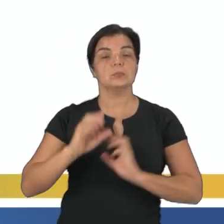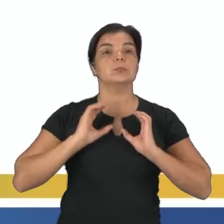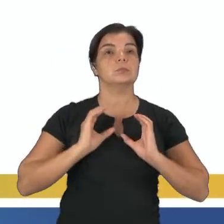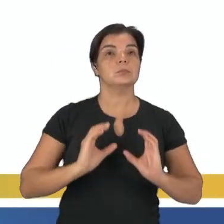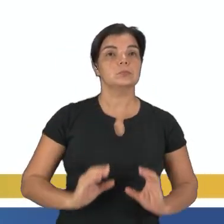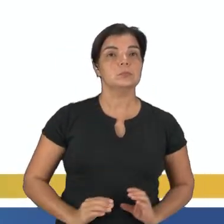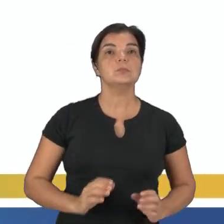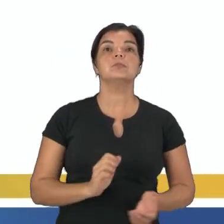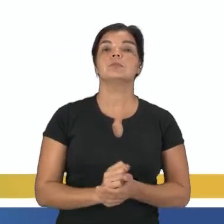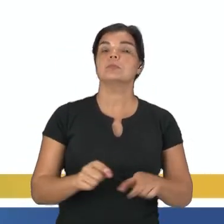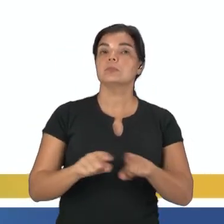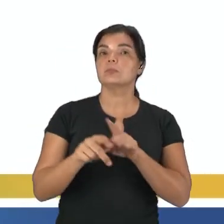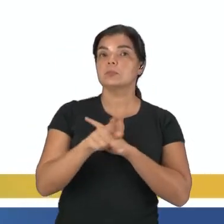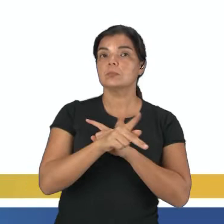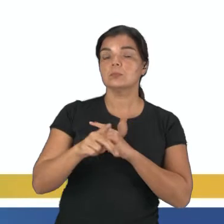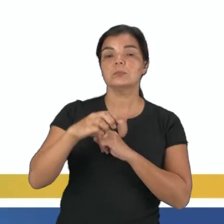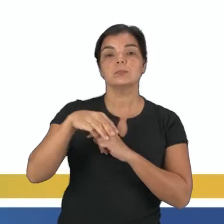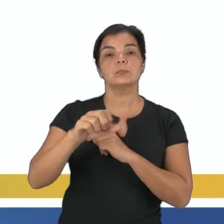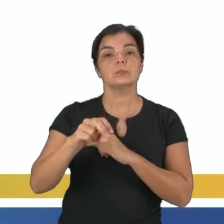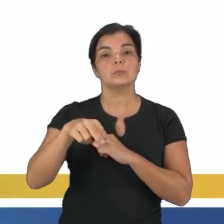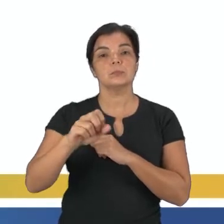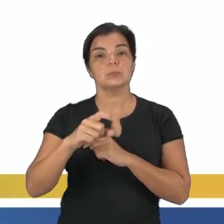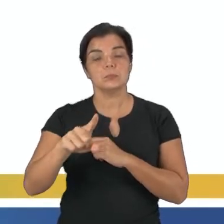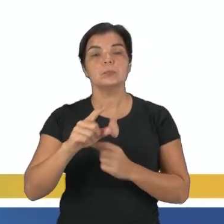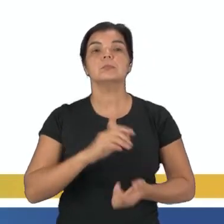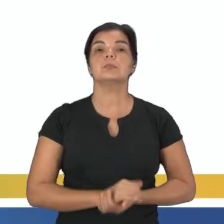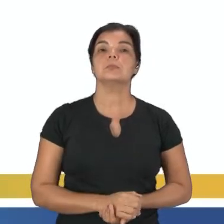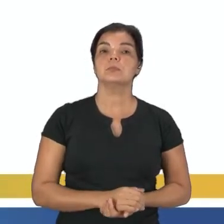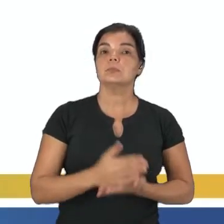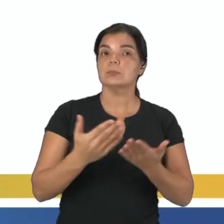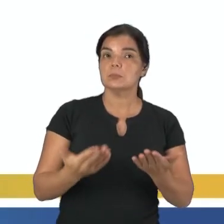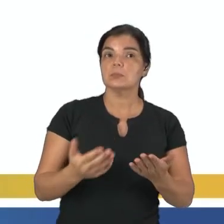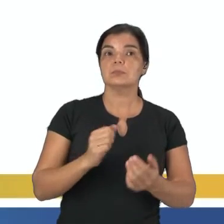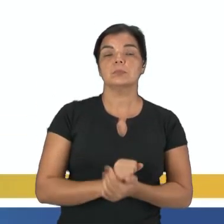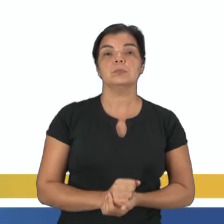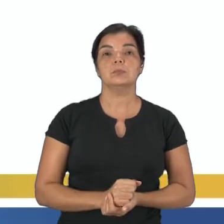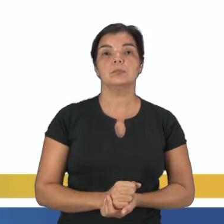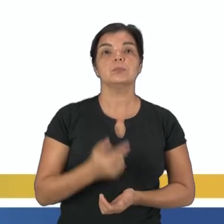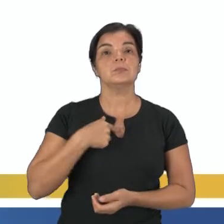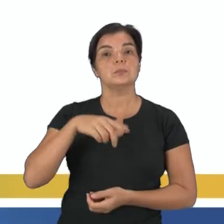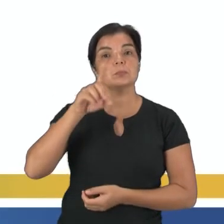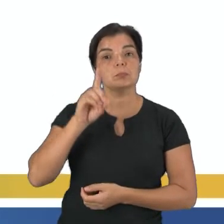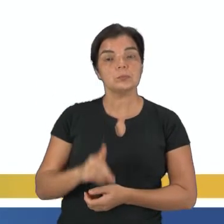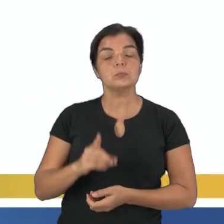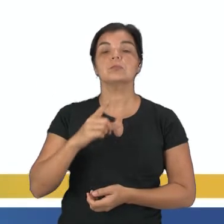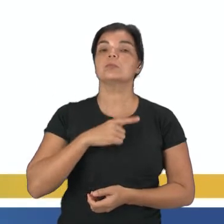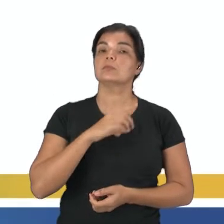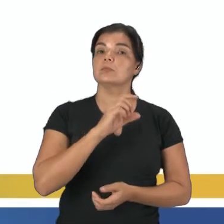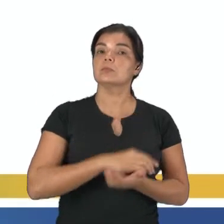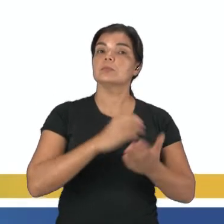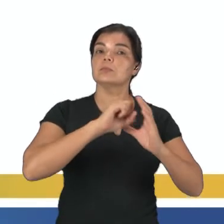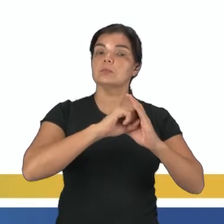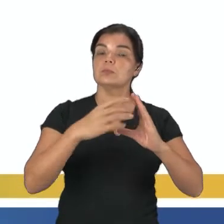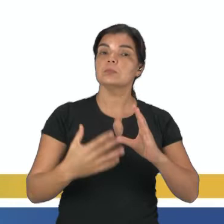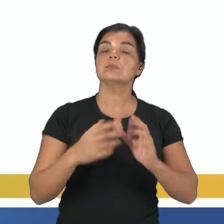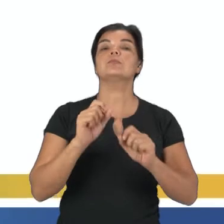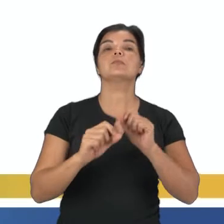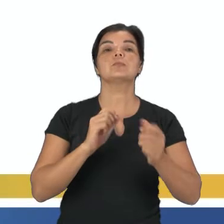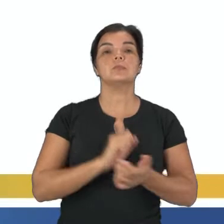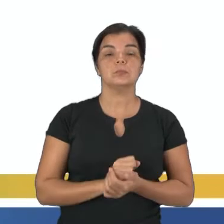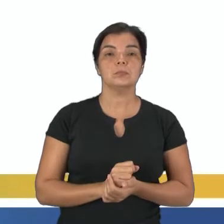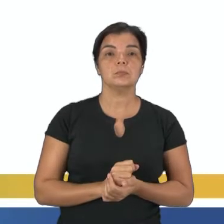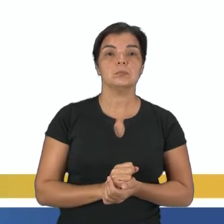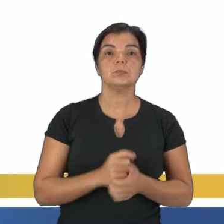de cidadanias, como defender o professor Maná. Então, esse tempo do direito é o tempo que caracteriza